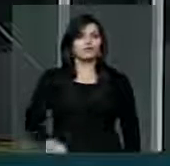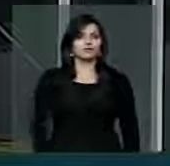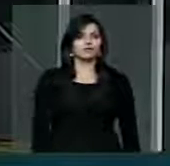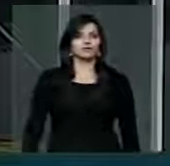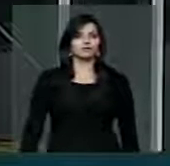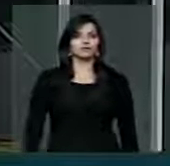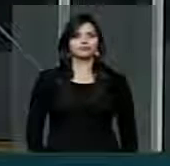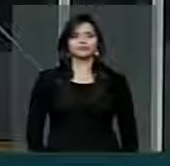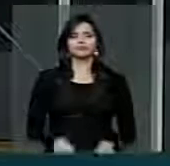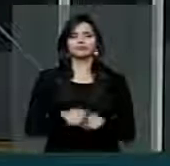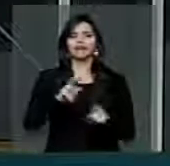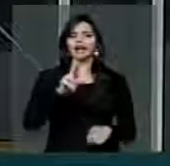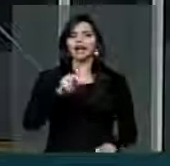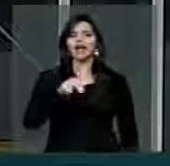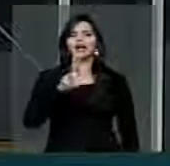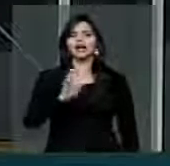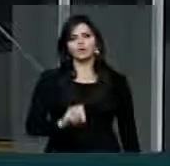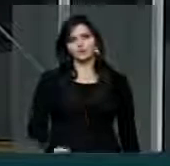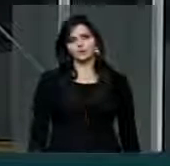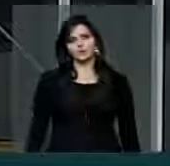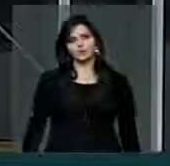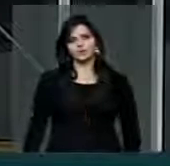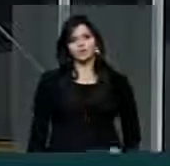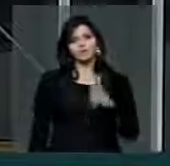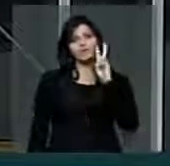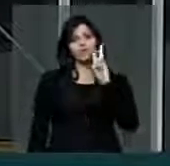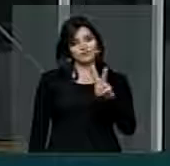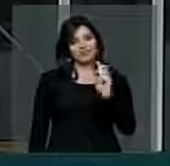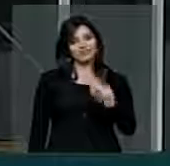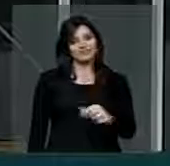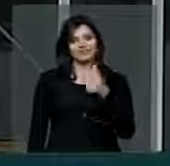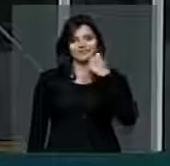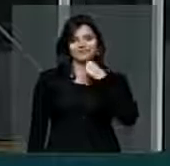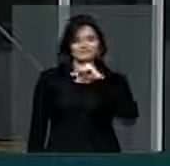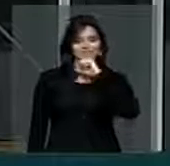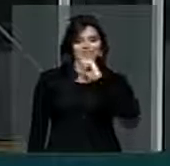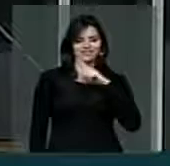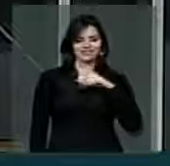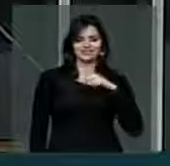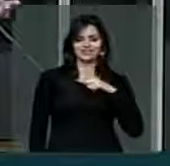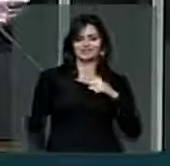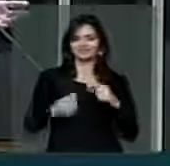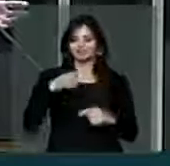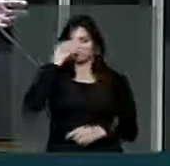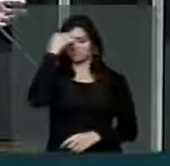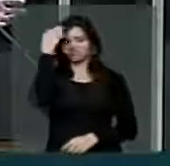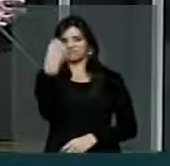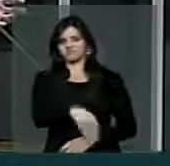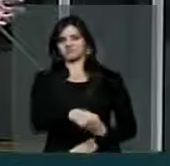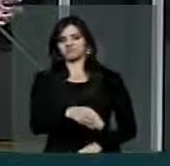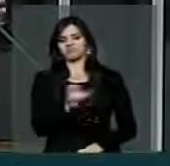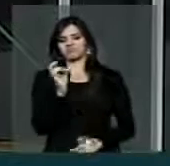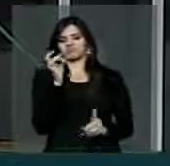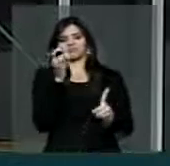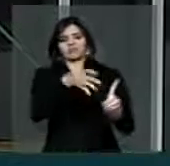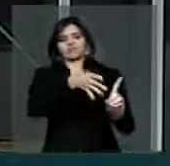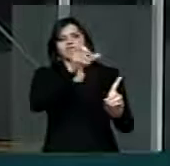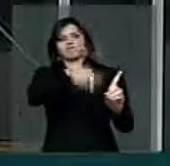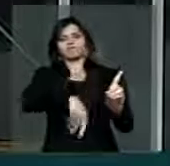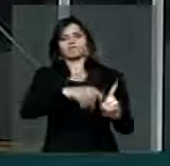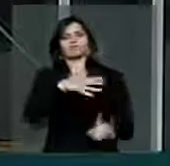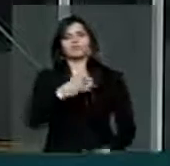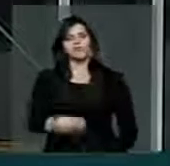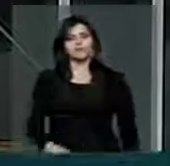E é algo muito raro ver uma mãe que tenha desistido do seu filho.